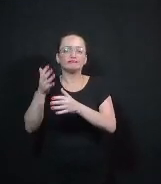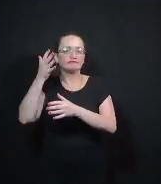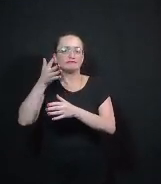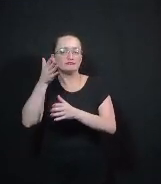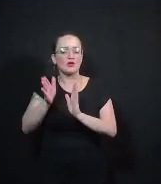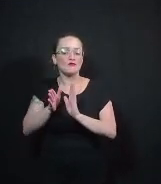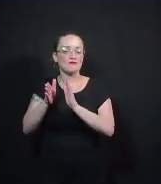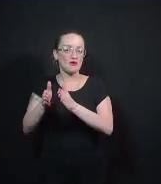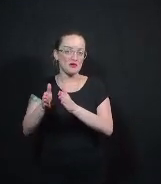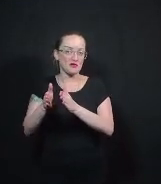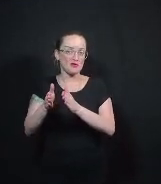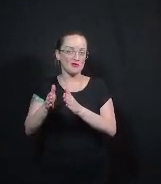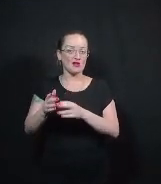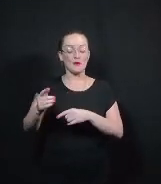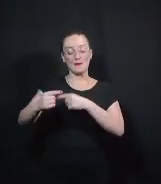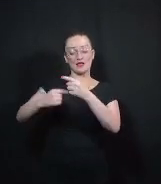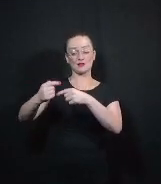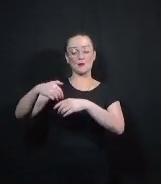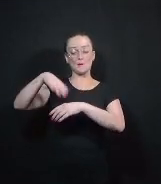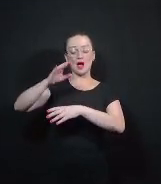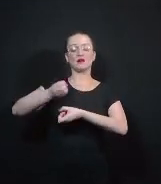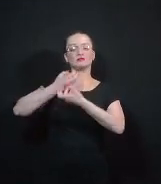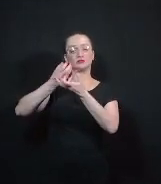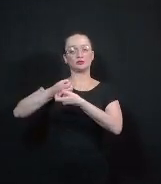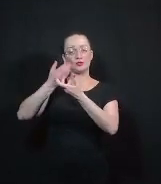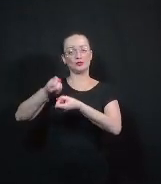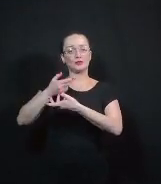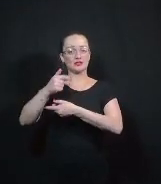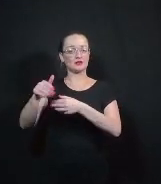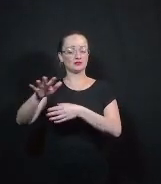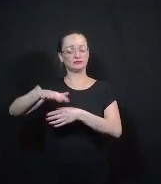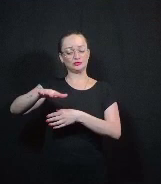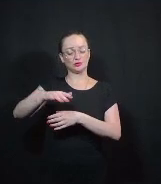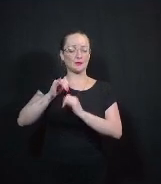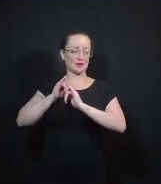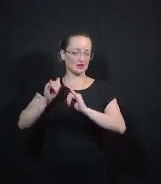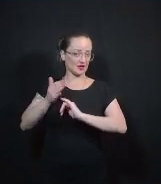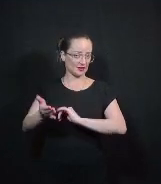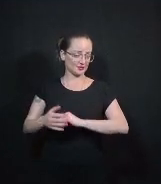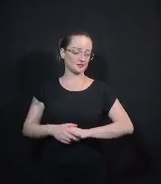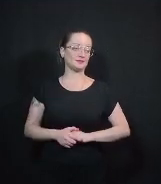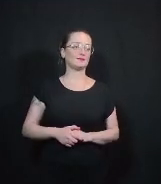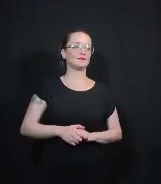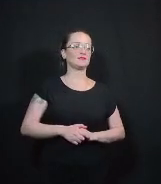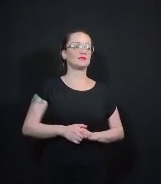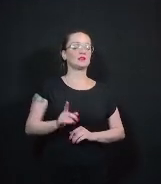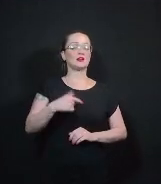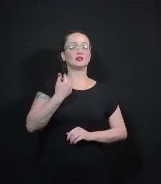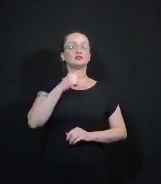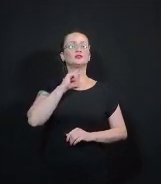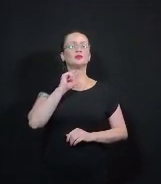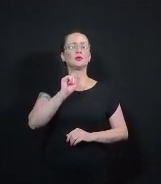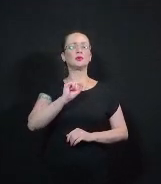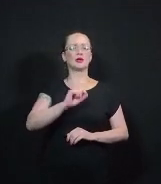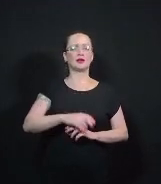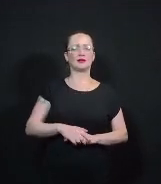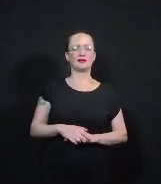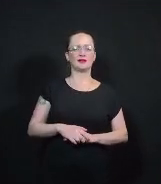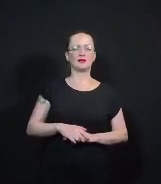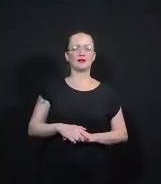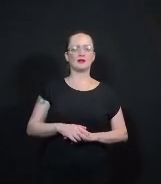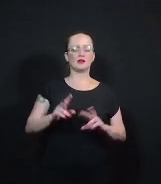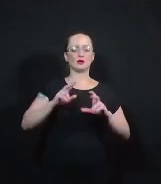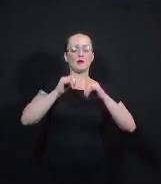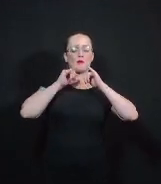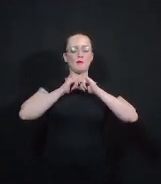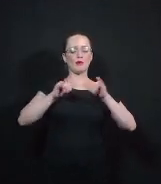Para que circule mais um determinado tipo de mensagem. A gente tem a questão da